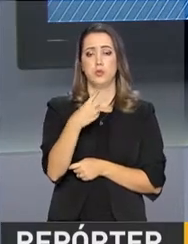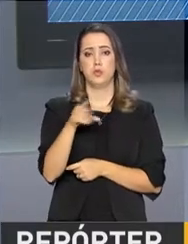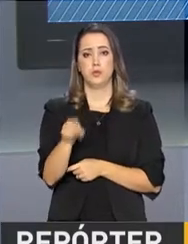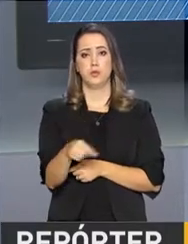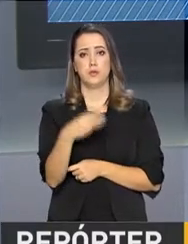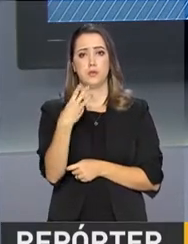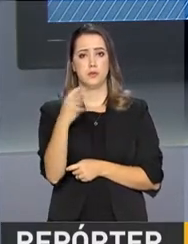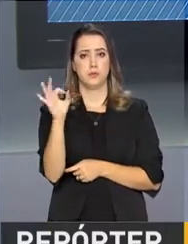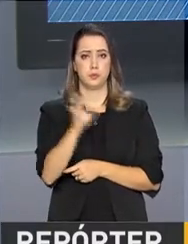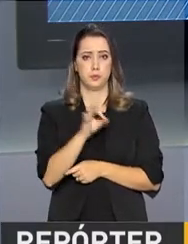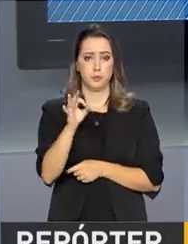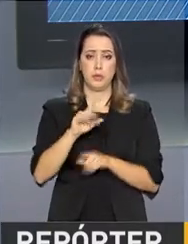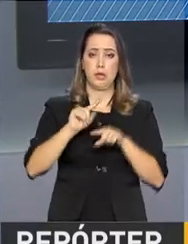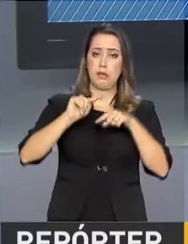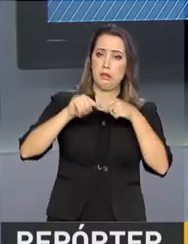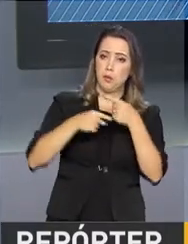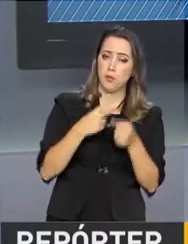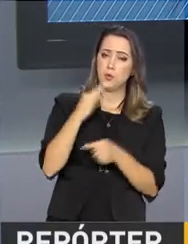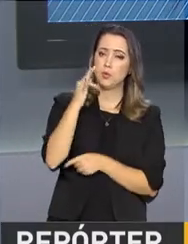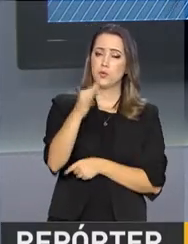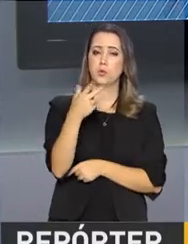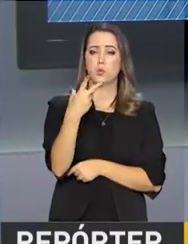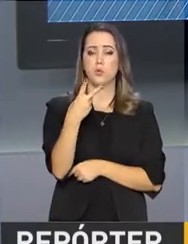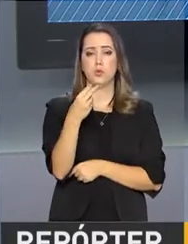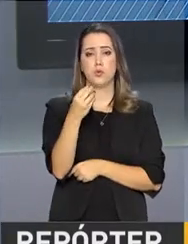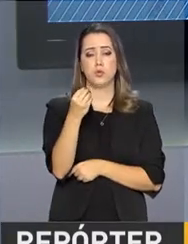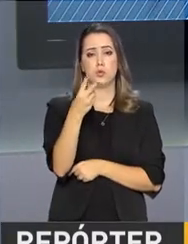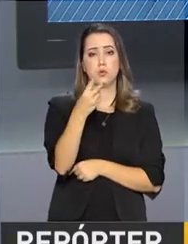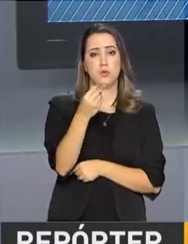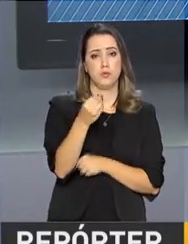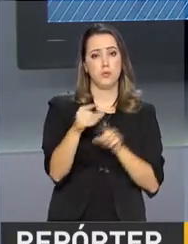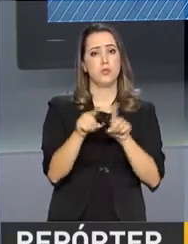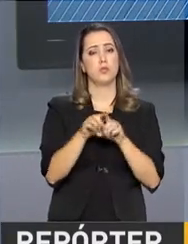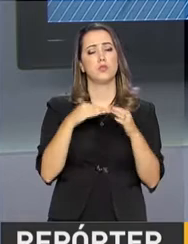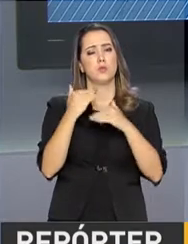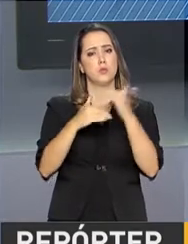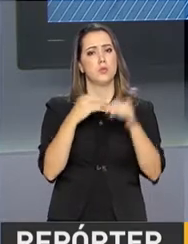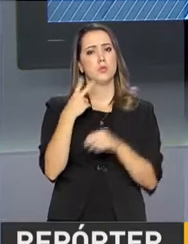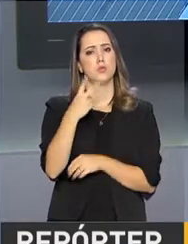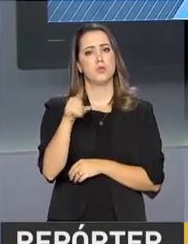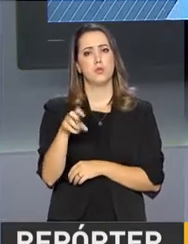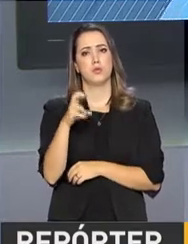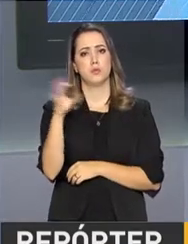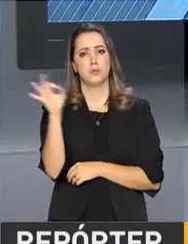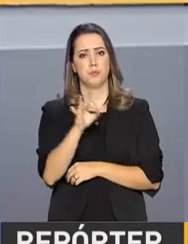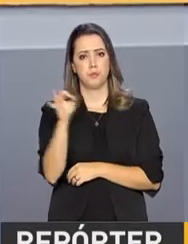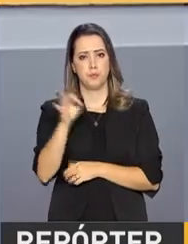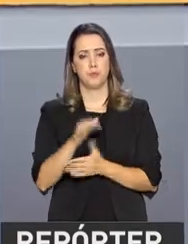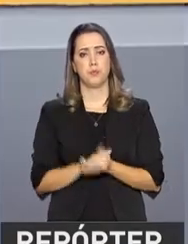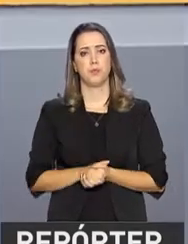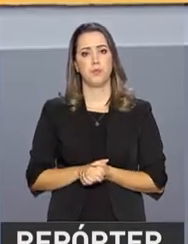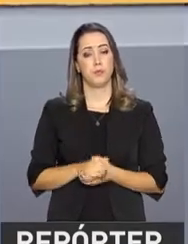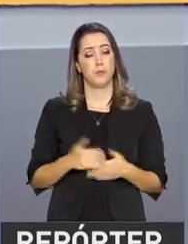2020 a expectativa da instituição é que a economia brasileira avance dois e meio por cento